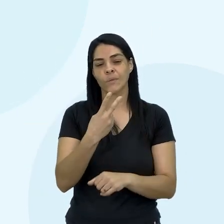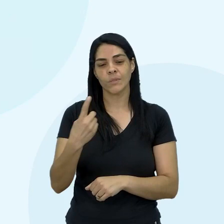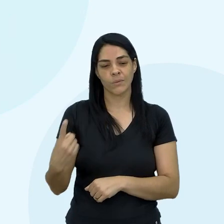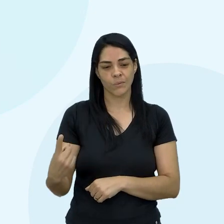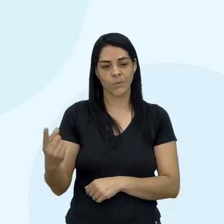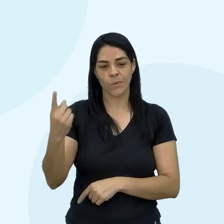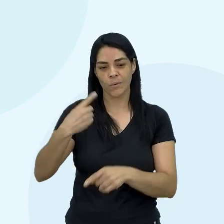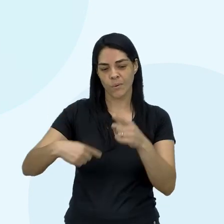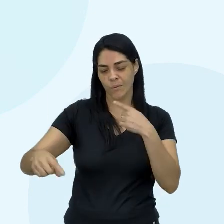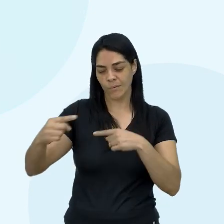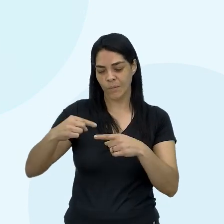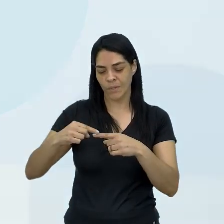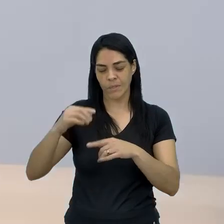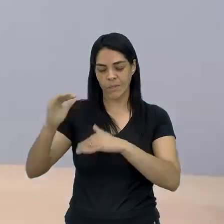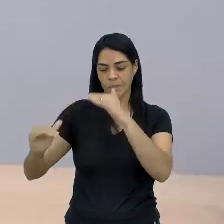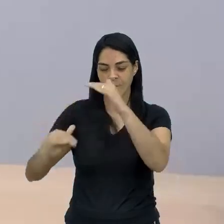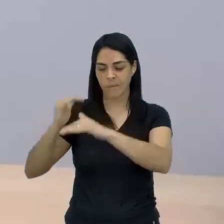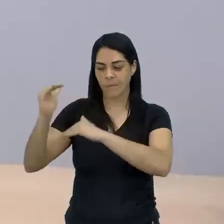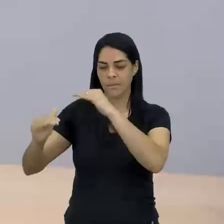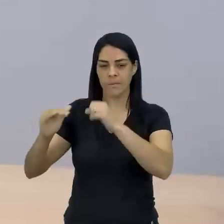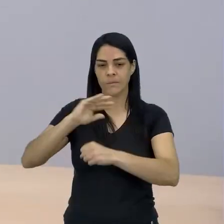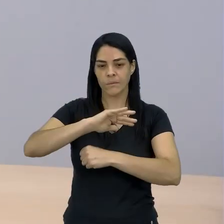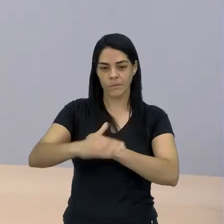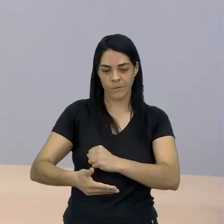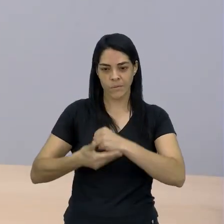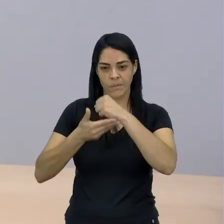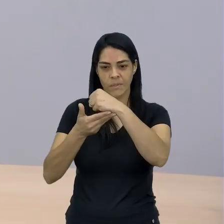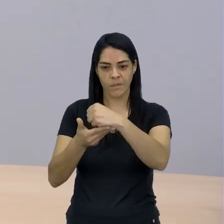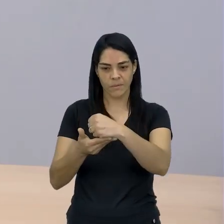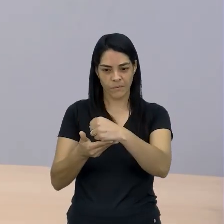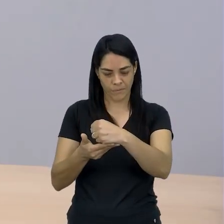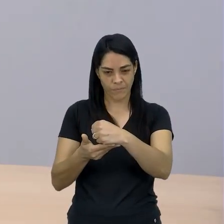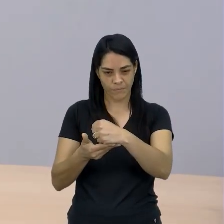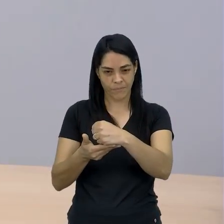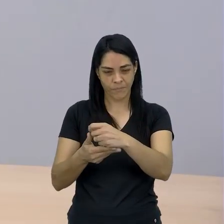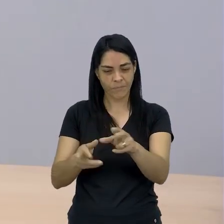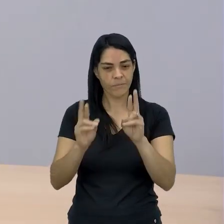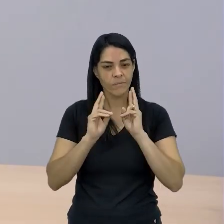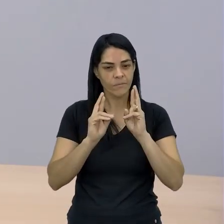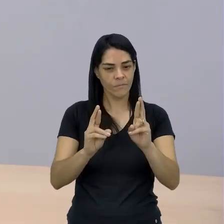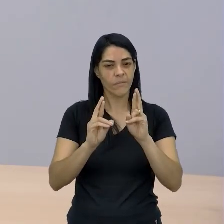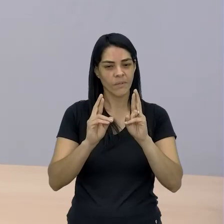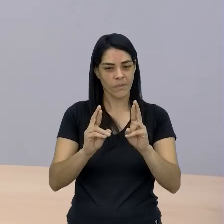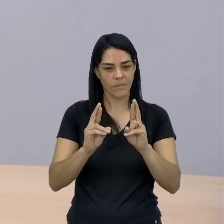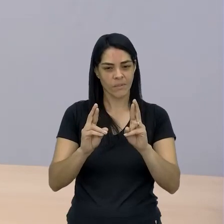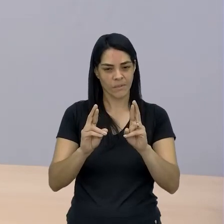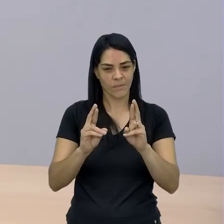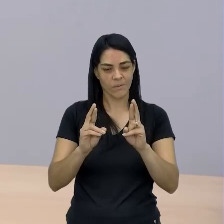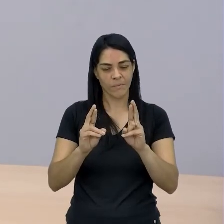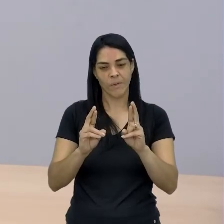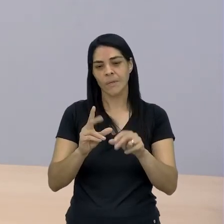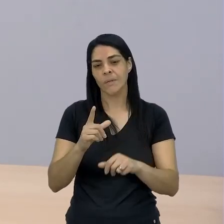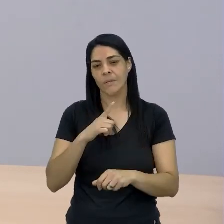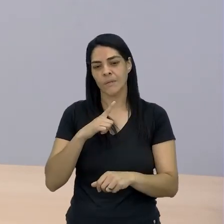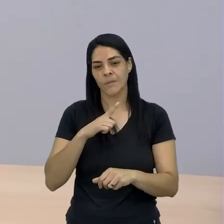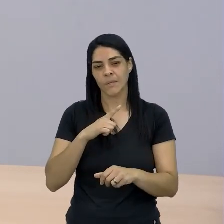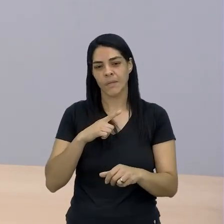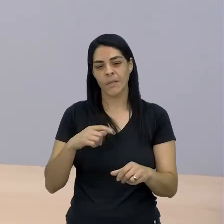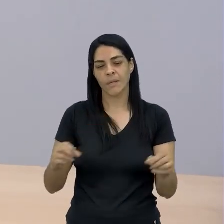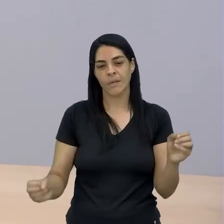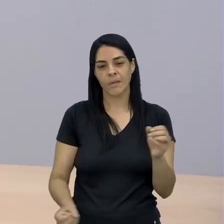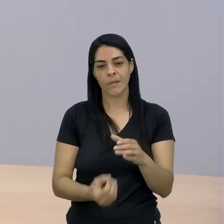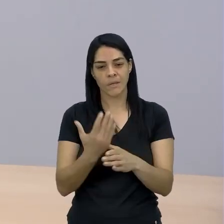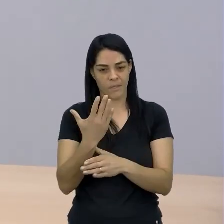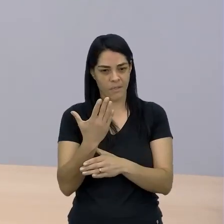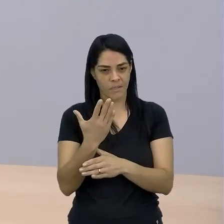objetivos do desenvolvimento sustentável. Eu espero que a gente tem aí criado de uma forma